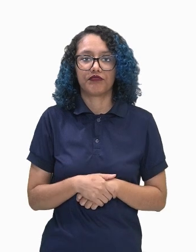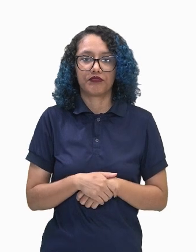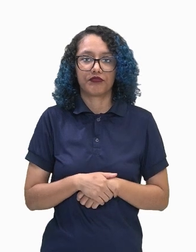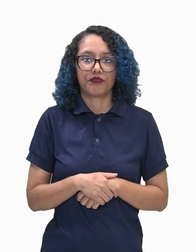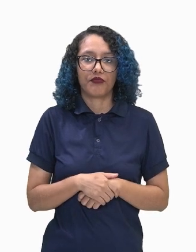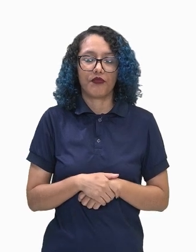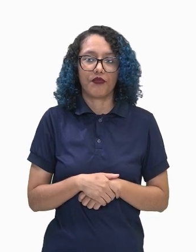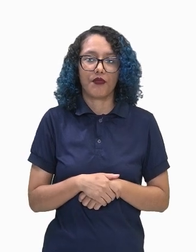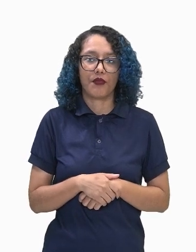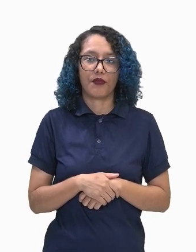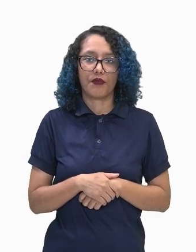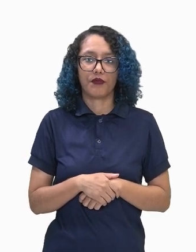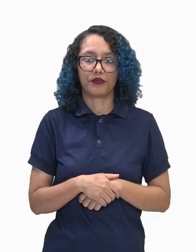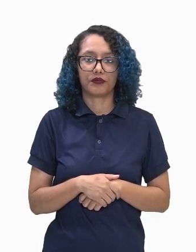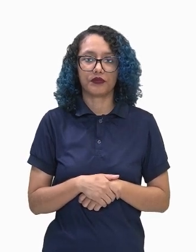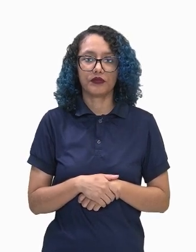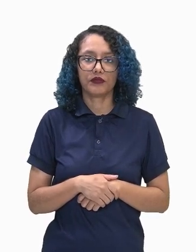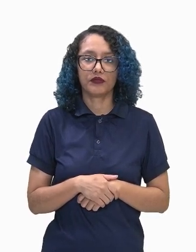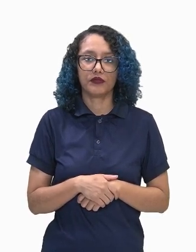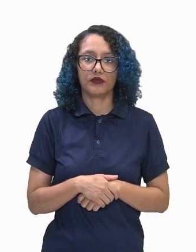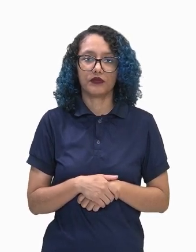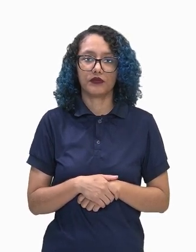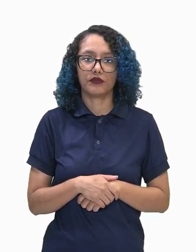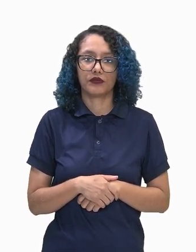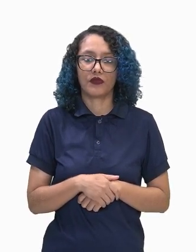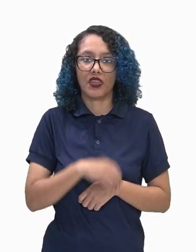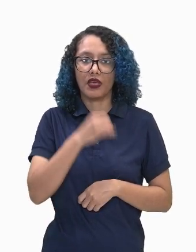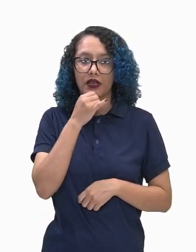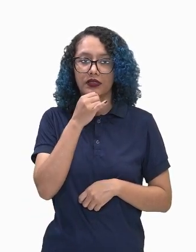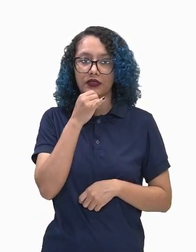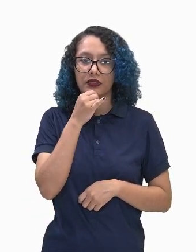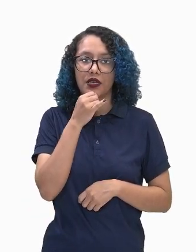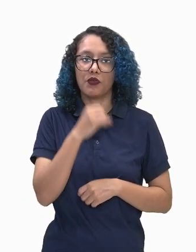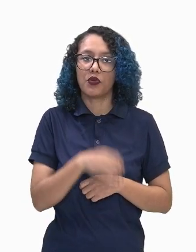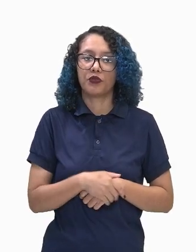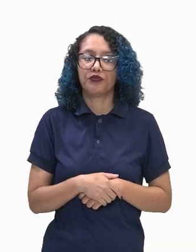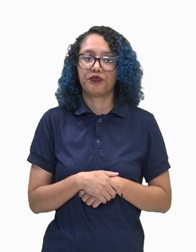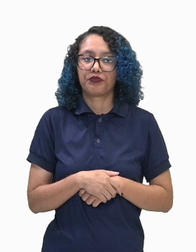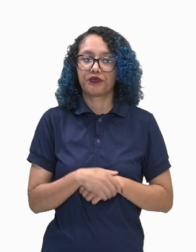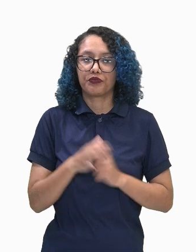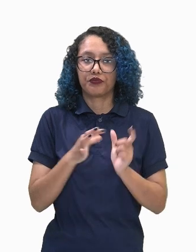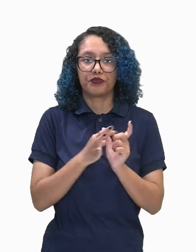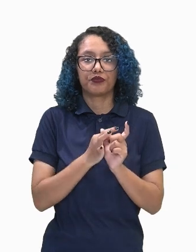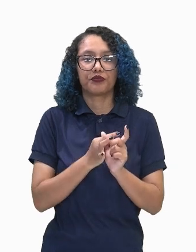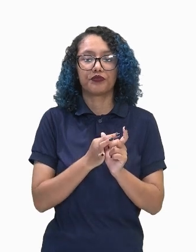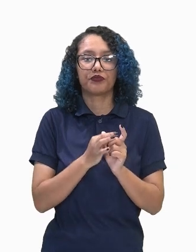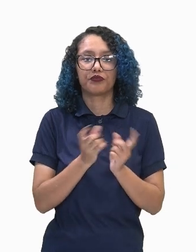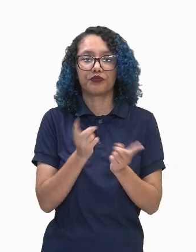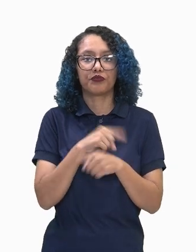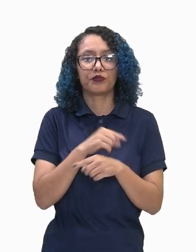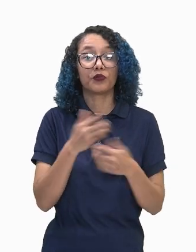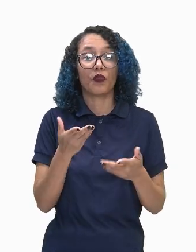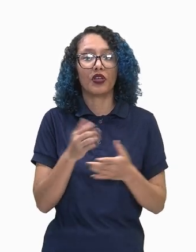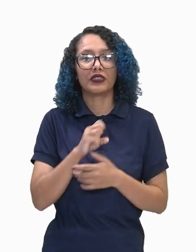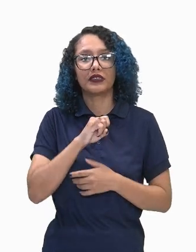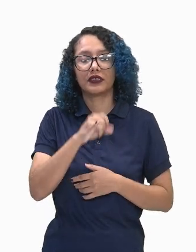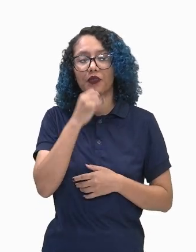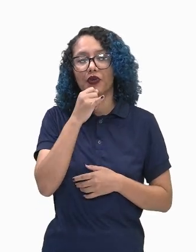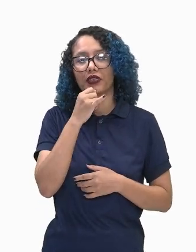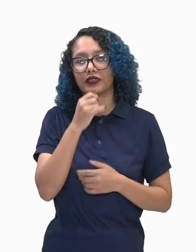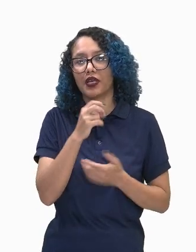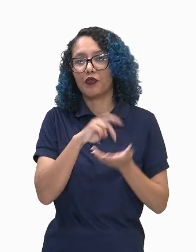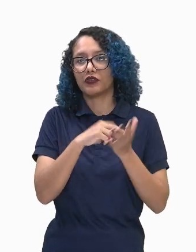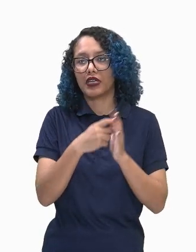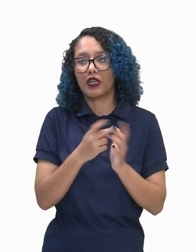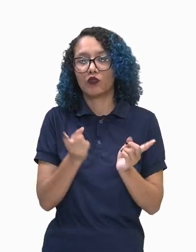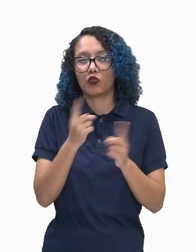alguma forma com o que foi dito antes. Olha o exemplo das conjunções adversativas. Quando quiser falar de ideias